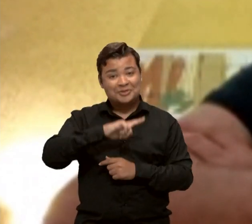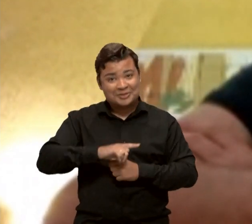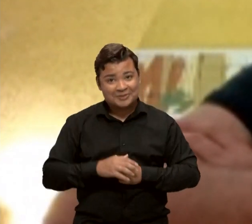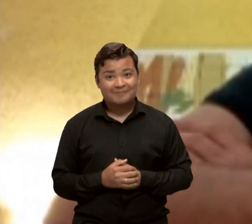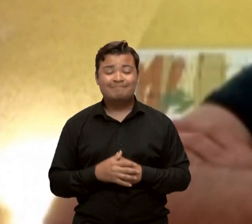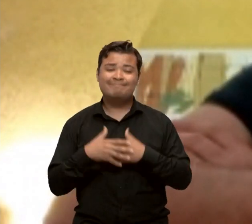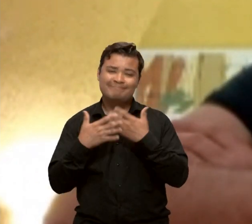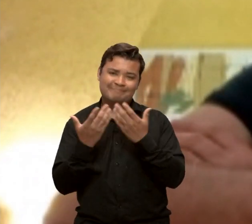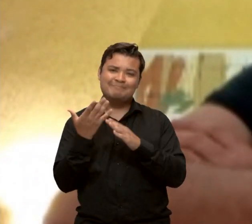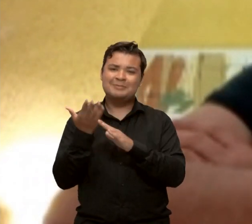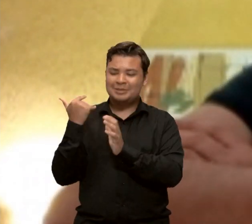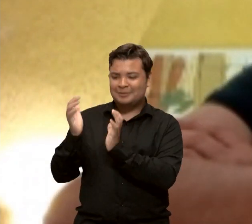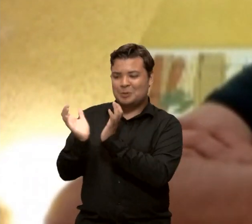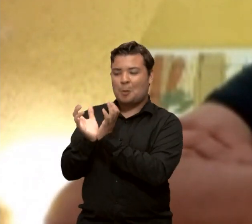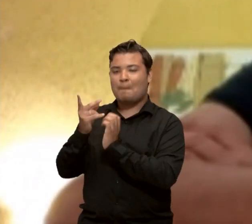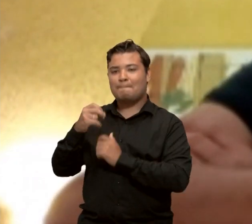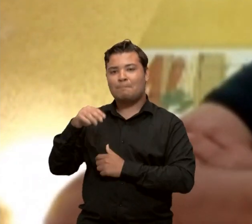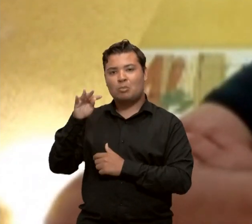estava numa fase muito boa,